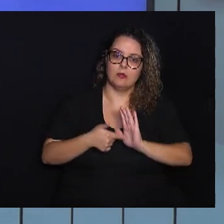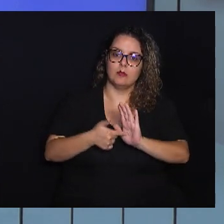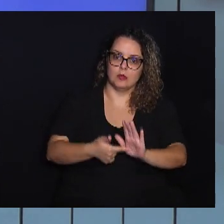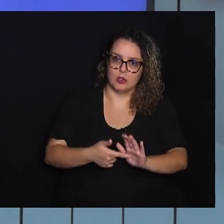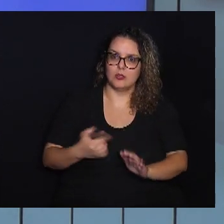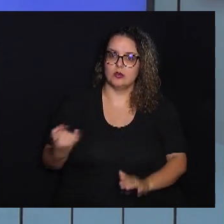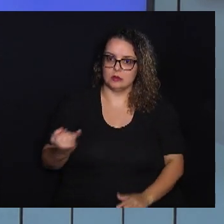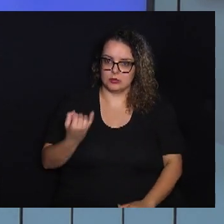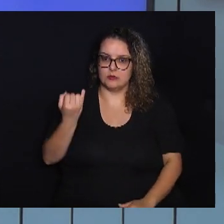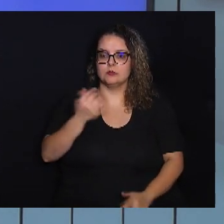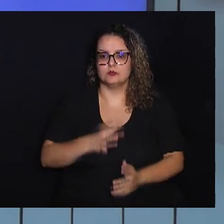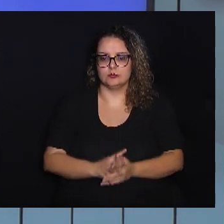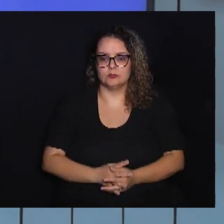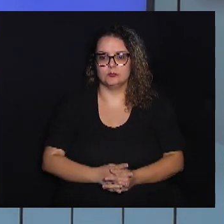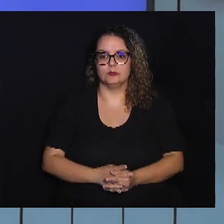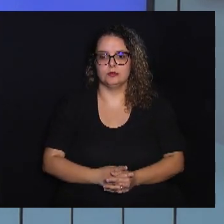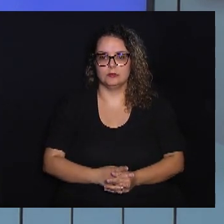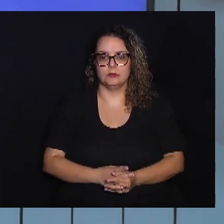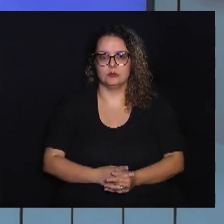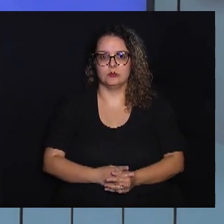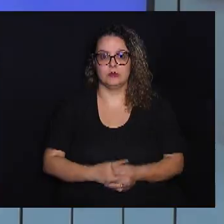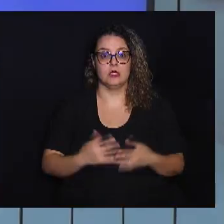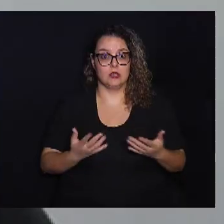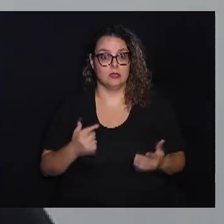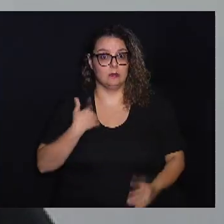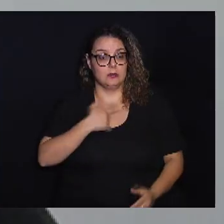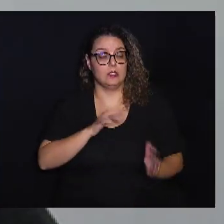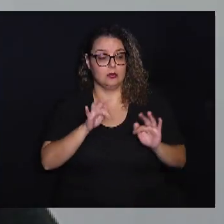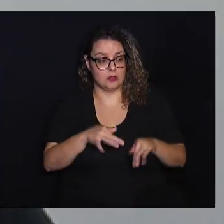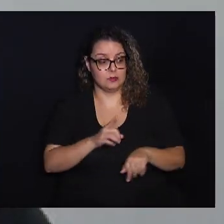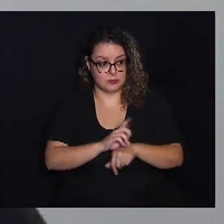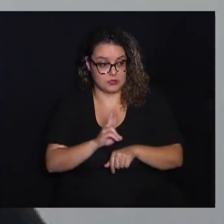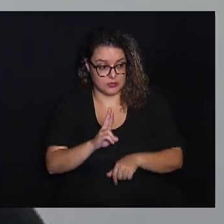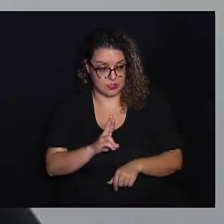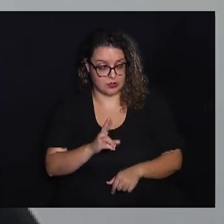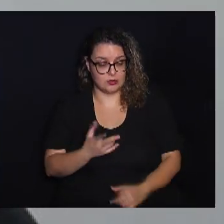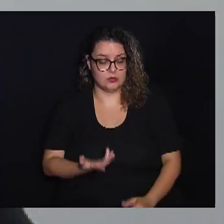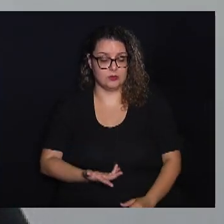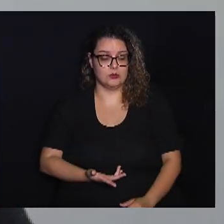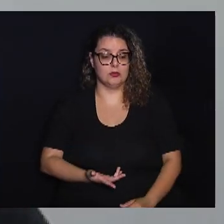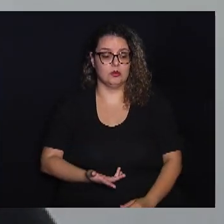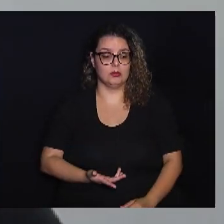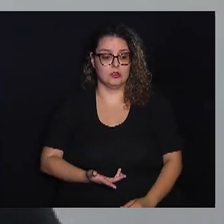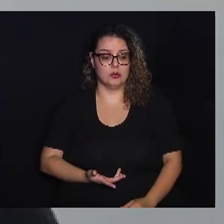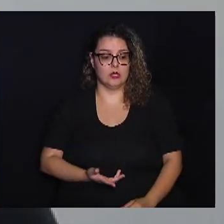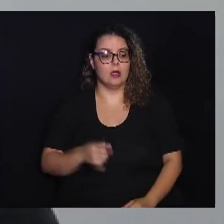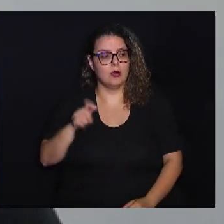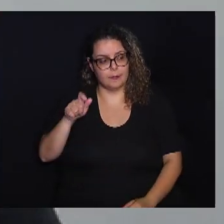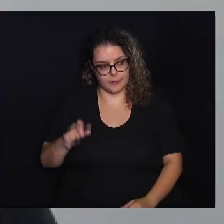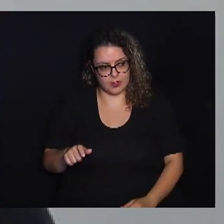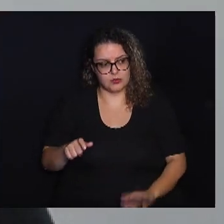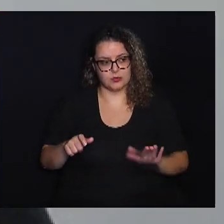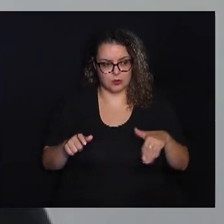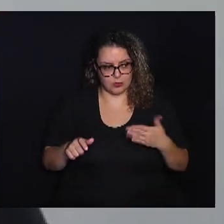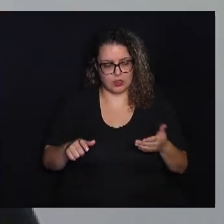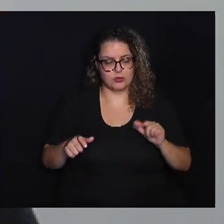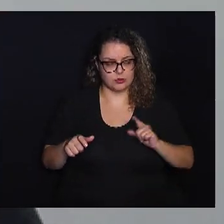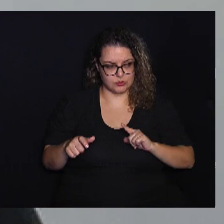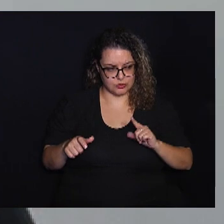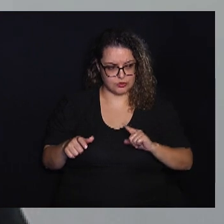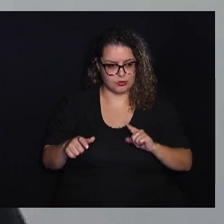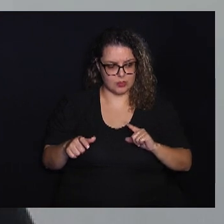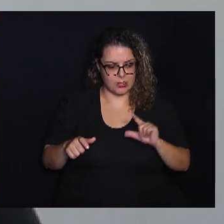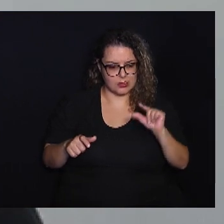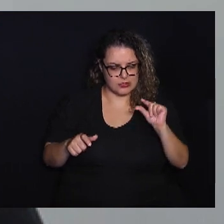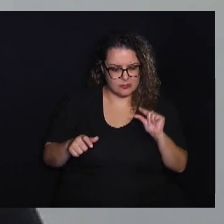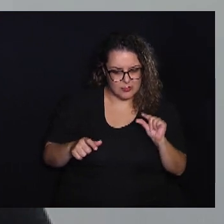essa tomografia, é o ideal, é isso? Isso, a tomografia não é para quem tem sintoma, né? Então, ela é como se fosse